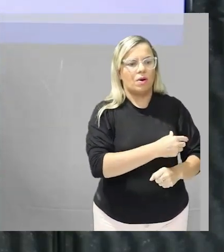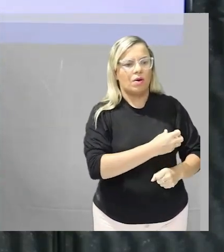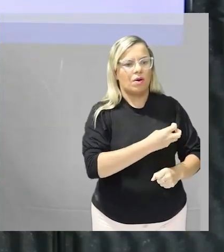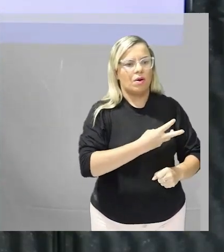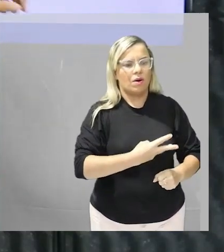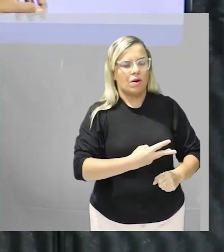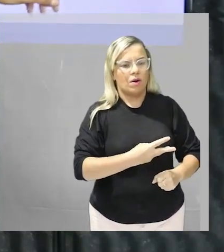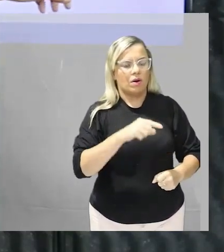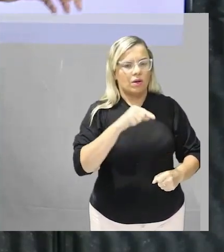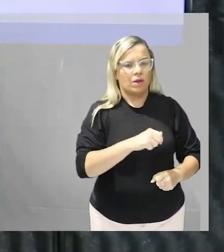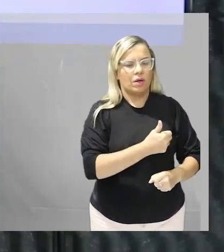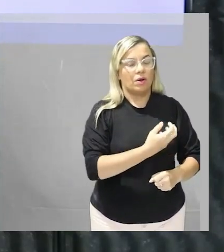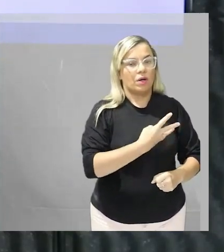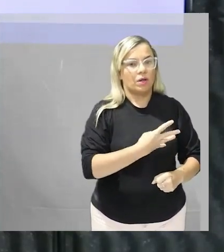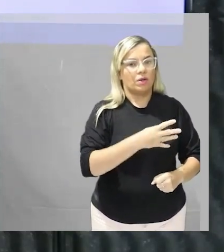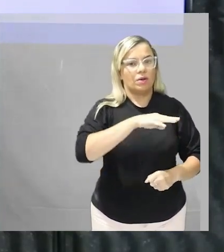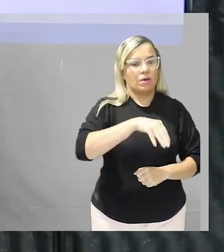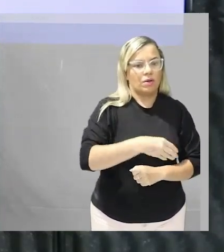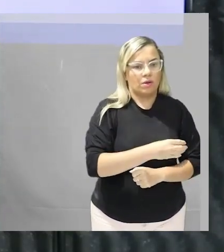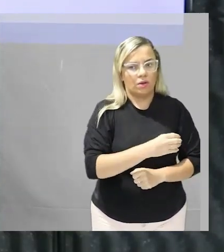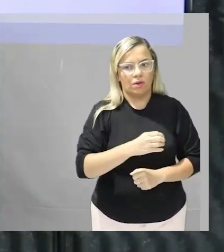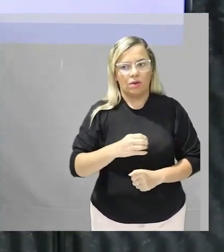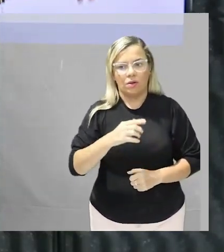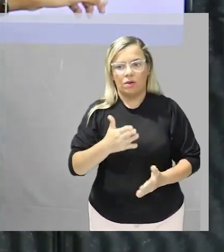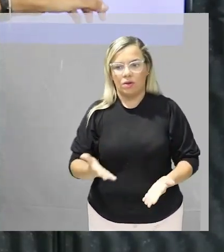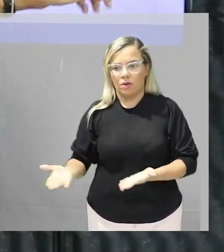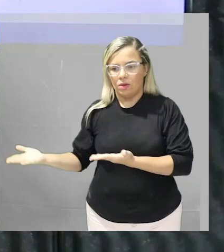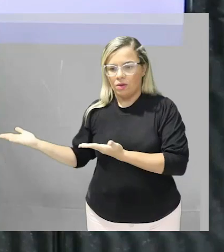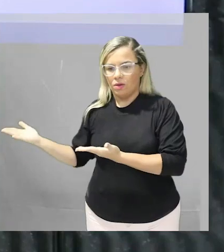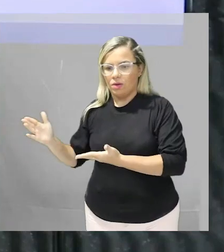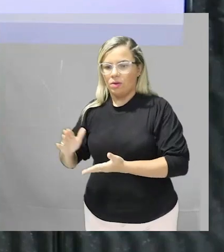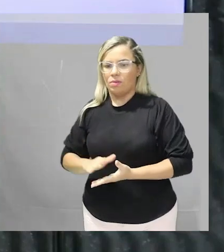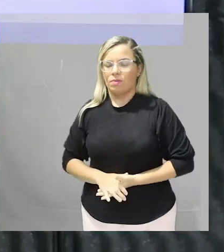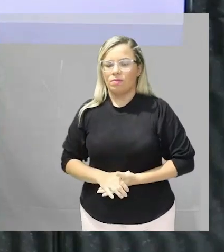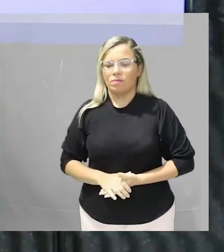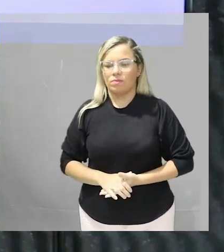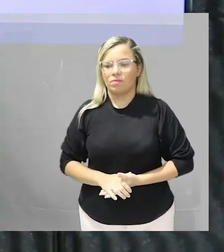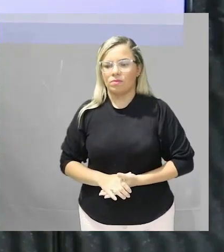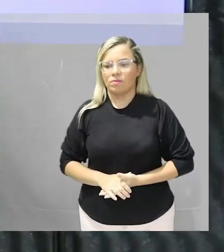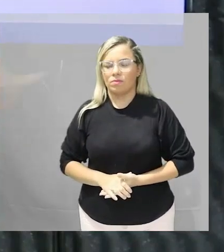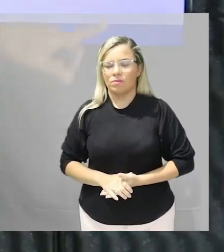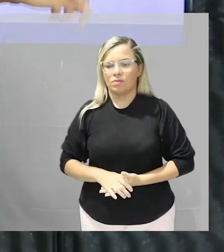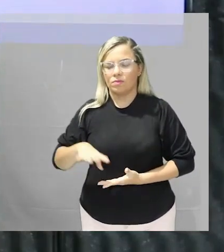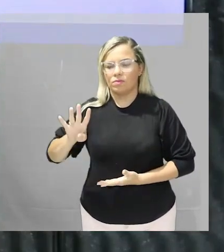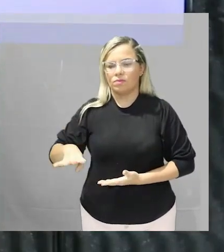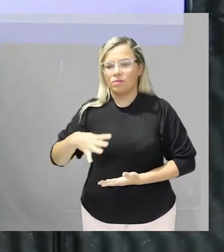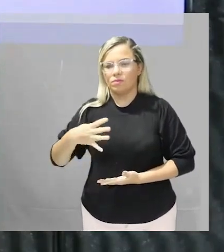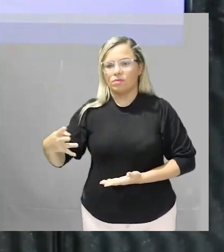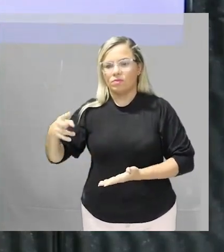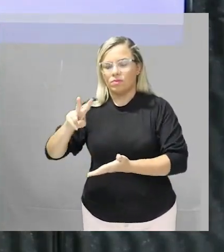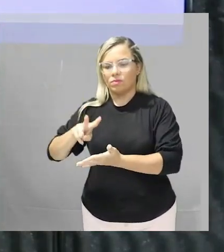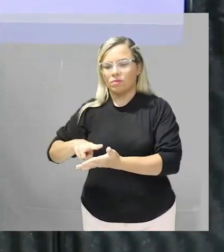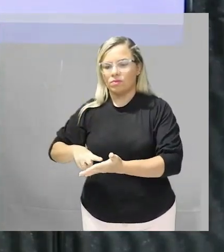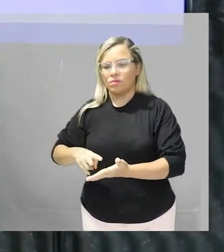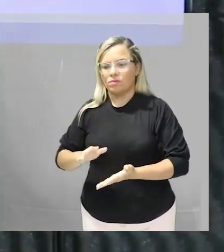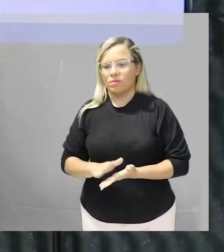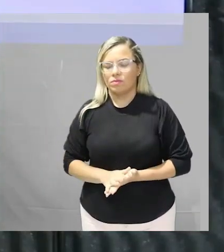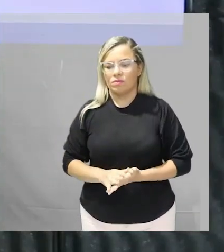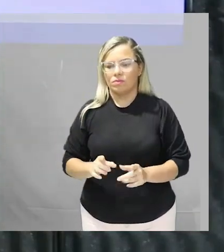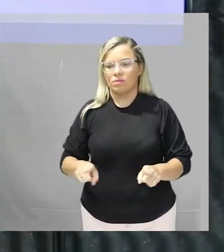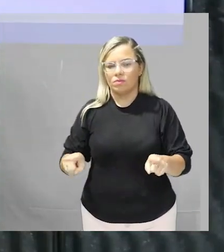14 bilhões 2014 15 bilhões 2015 13 bilhões 2016 também